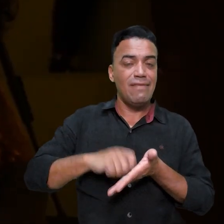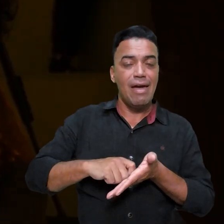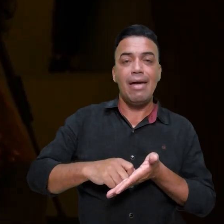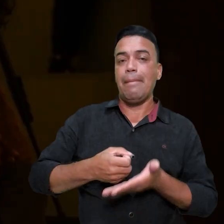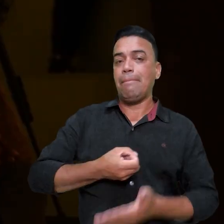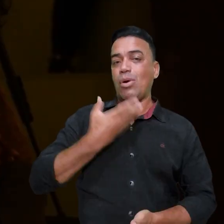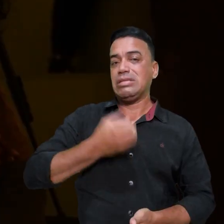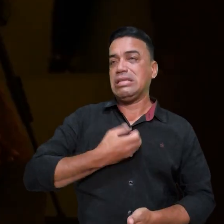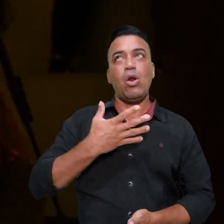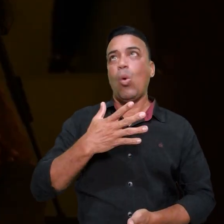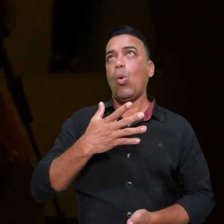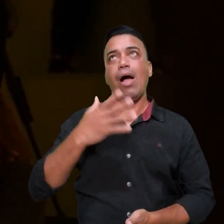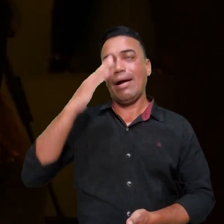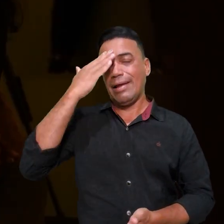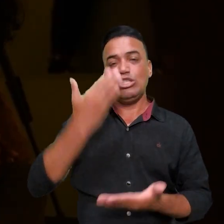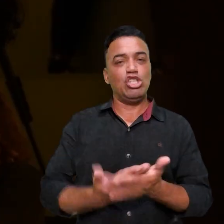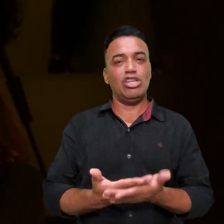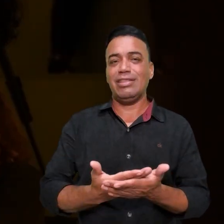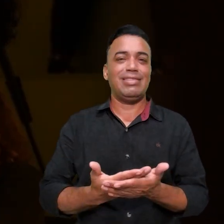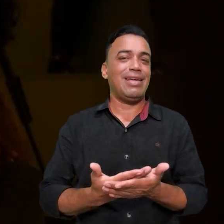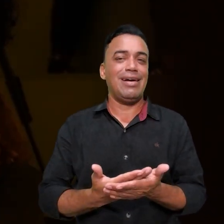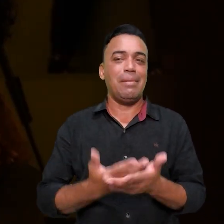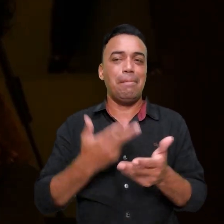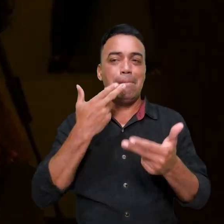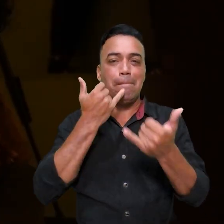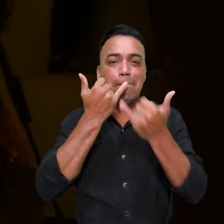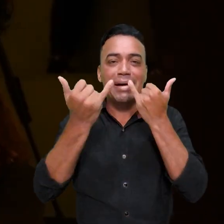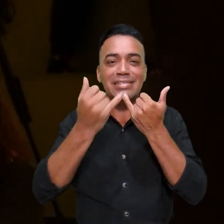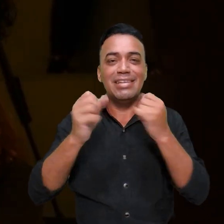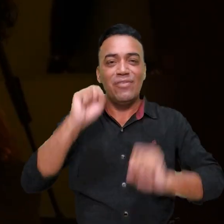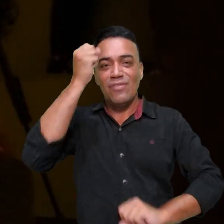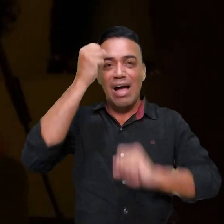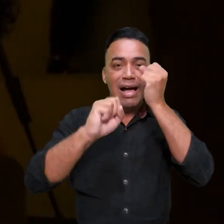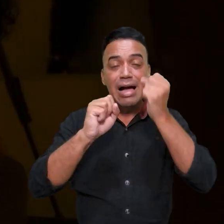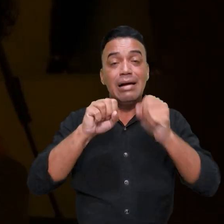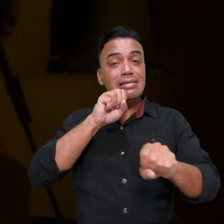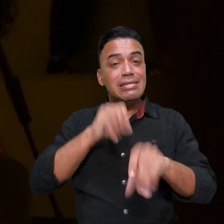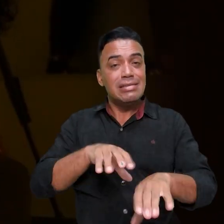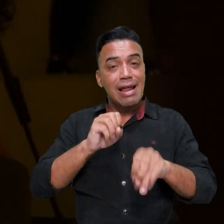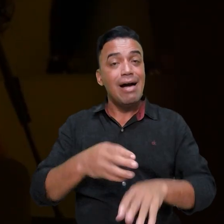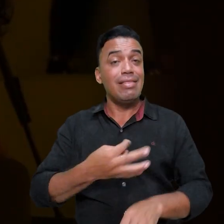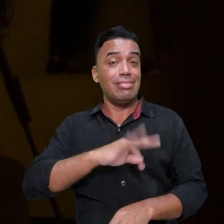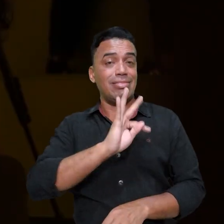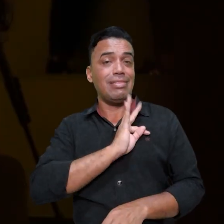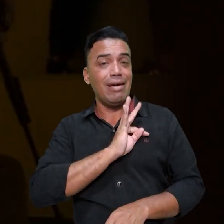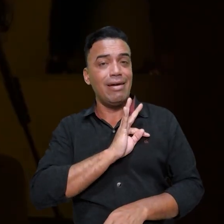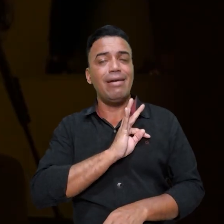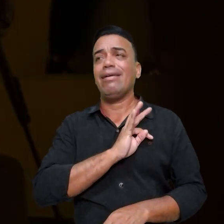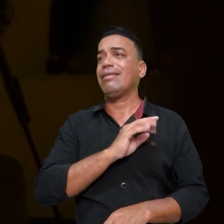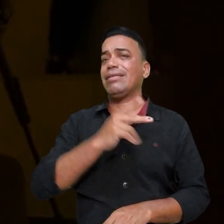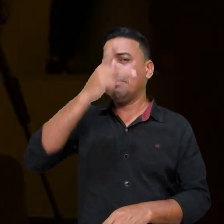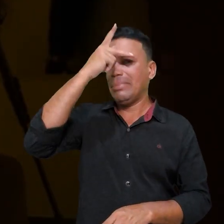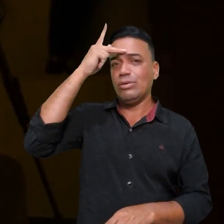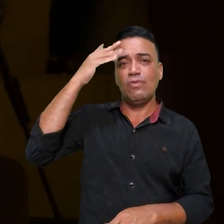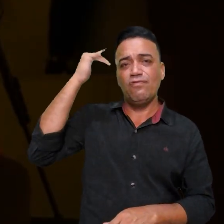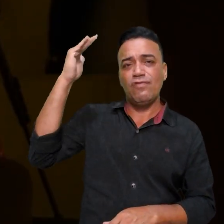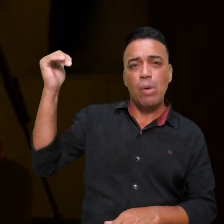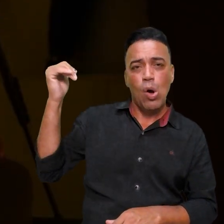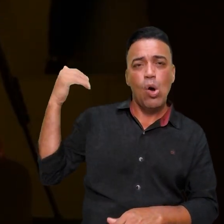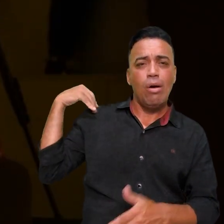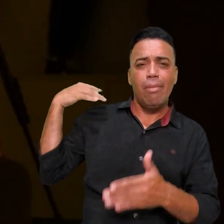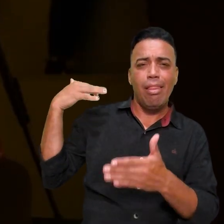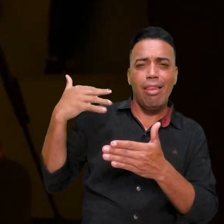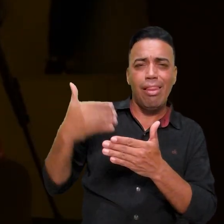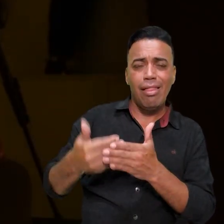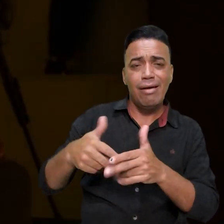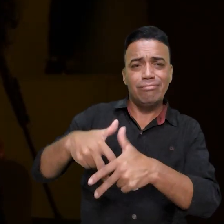nesse modo de fábrica. Mas tem a pretensão de ensinar as técnicas, os nossos mestres, nossas mestras. E a nossa poesia vem muito da oralidade,